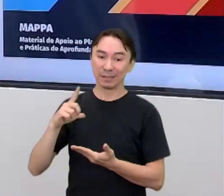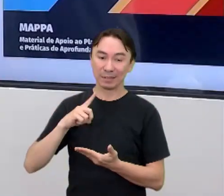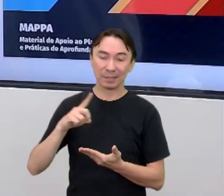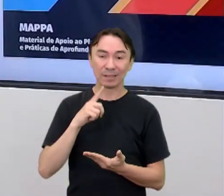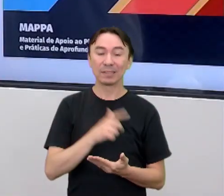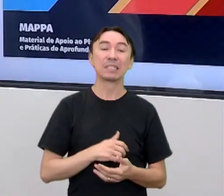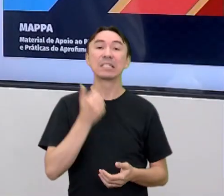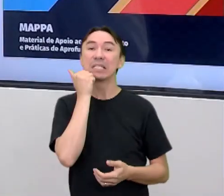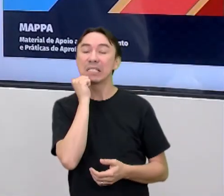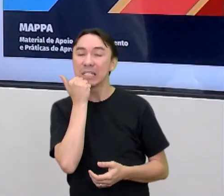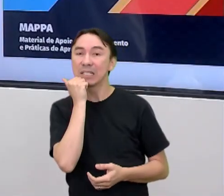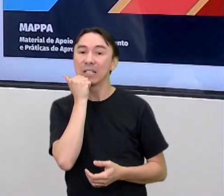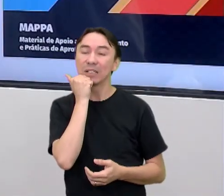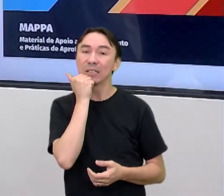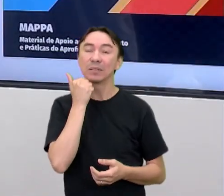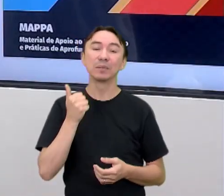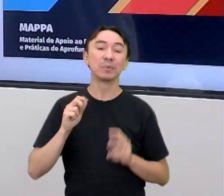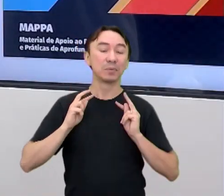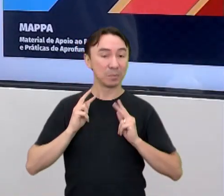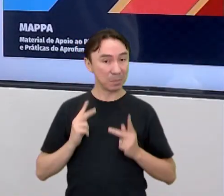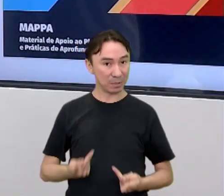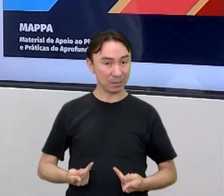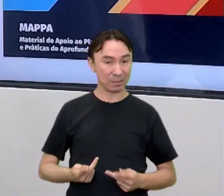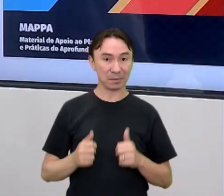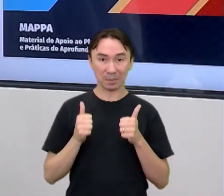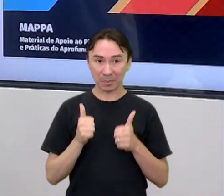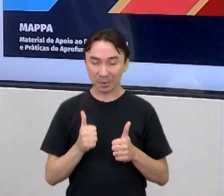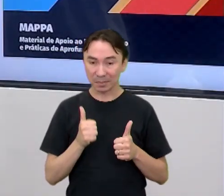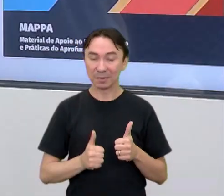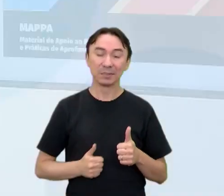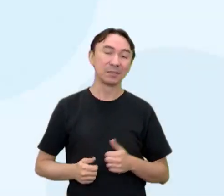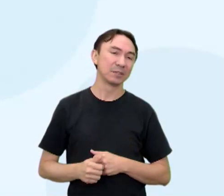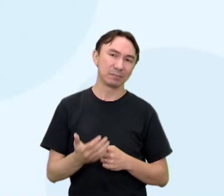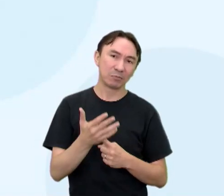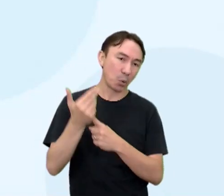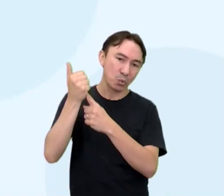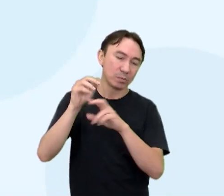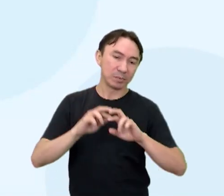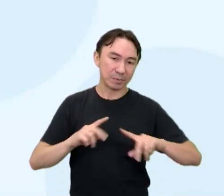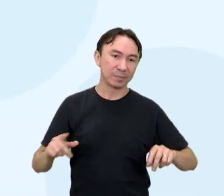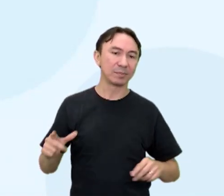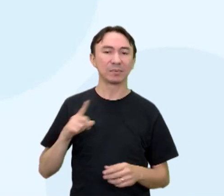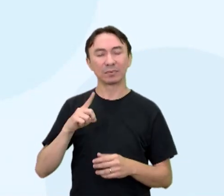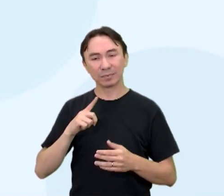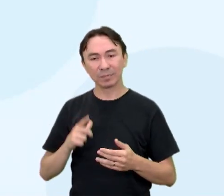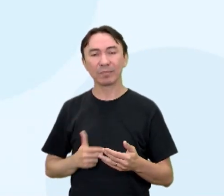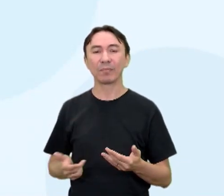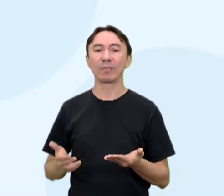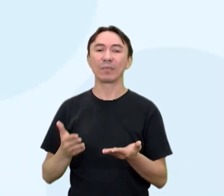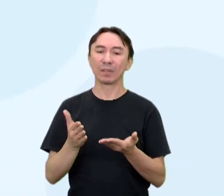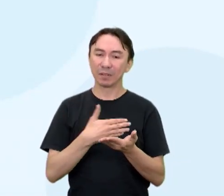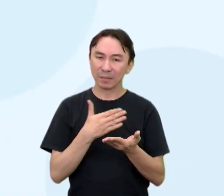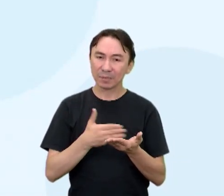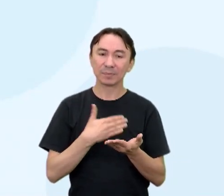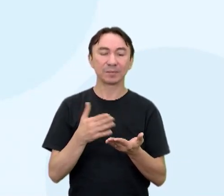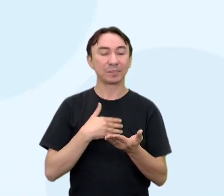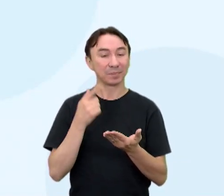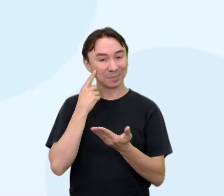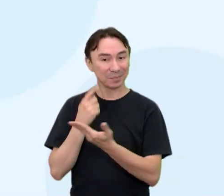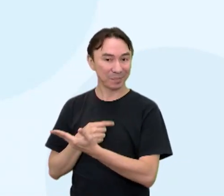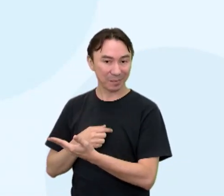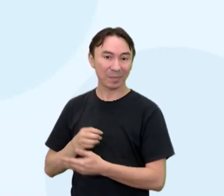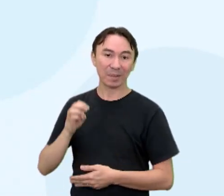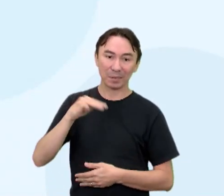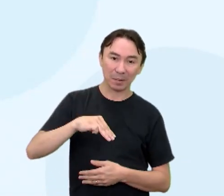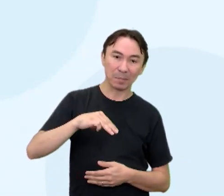o População em Índices, ok? Bom, temos aí a estrutura que vocês já conhecem, né? A famosa capinha do mapa, e essa é a